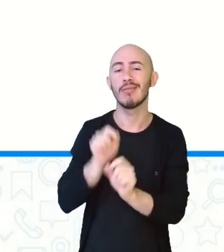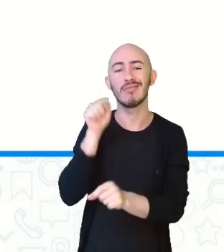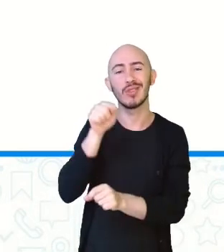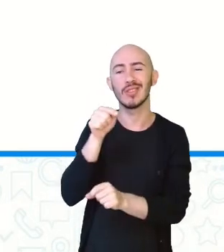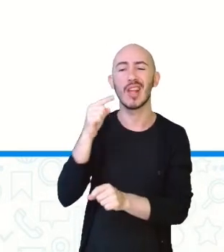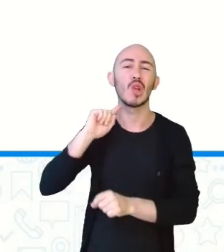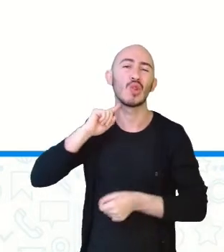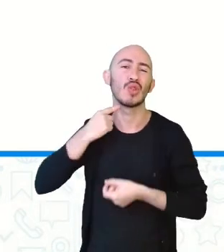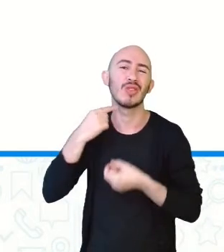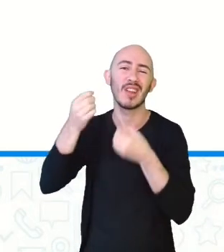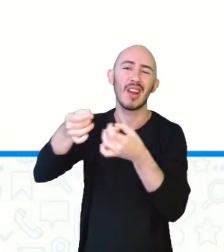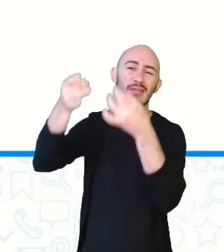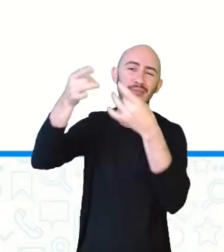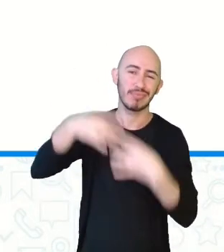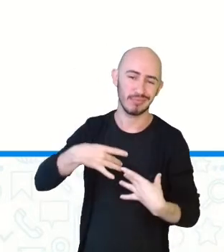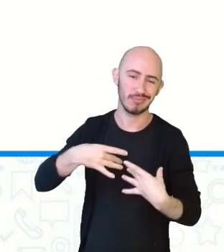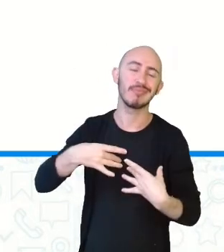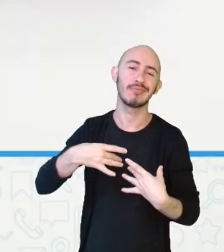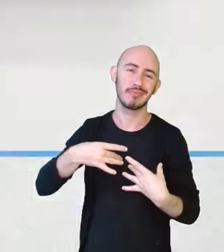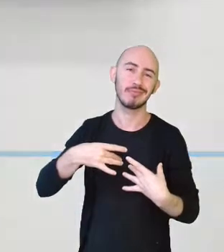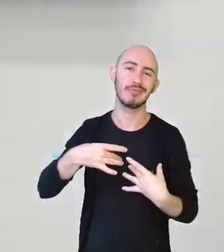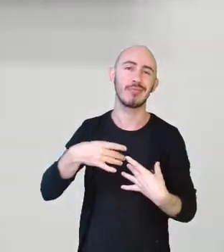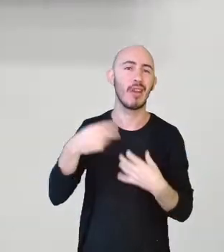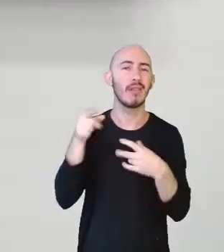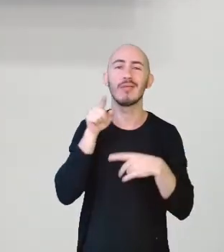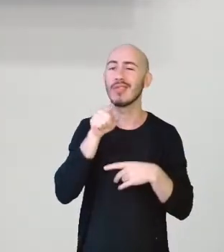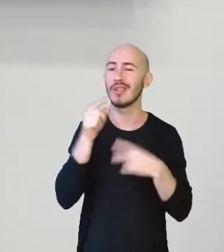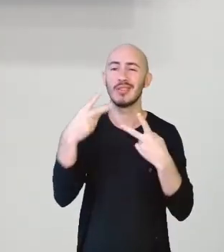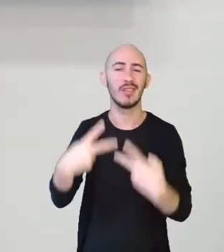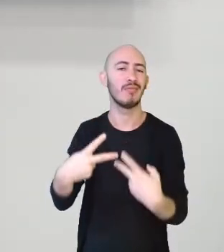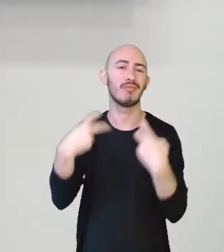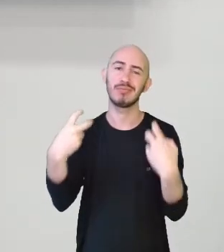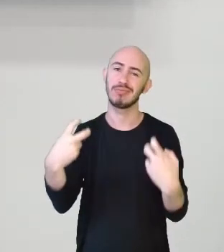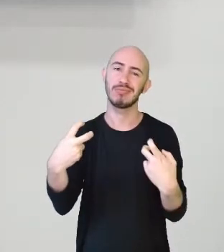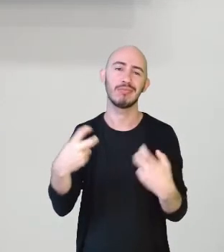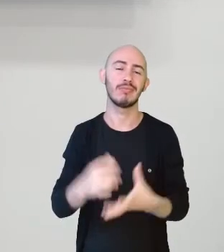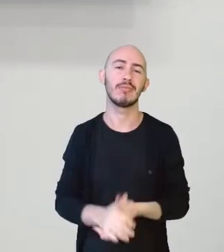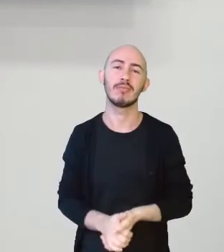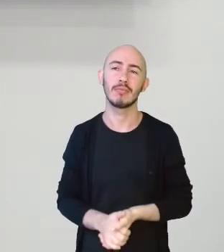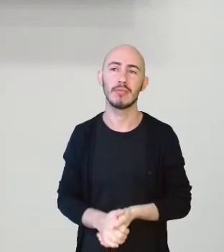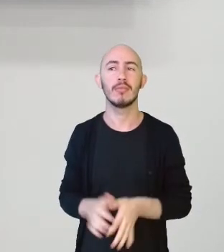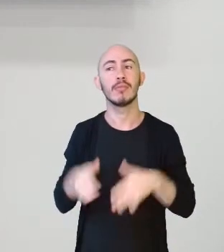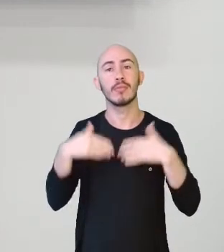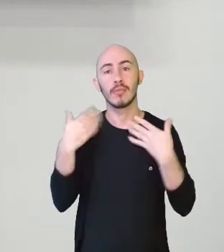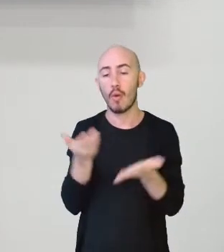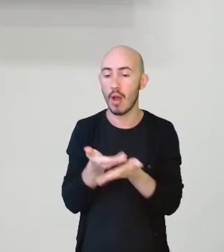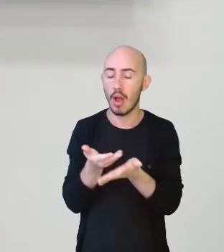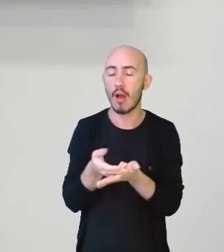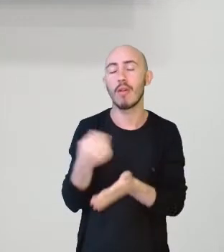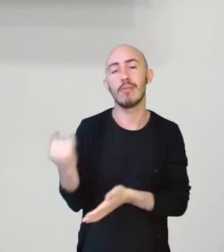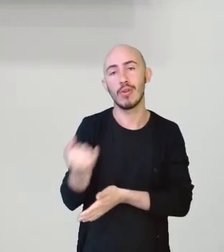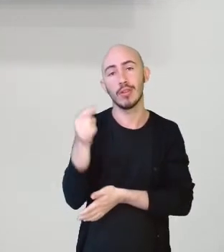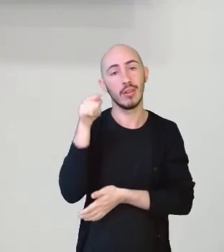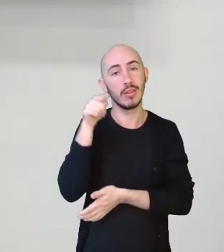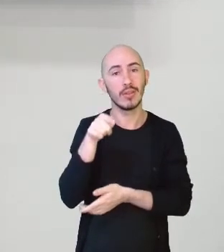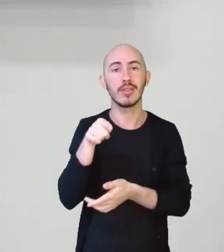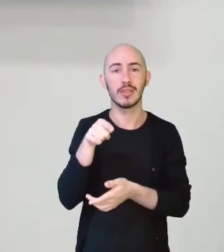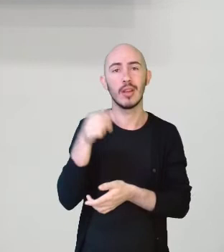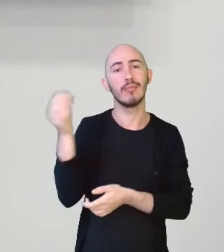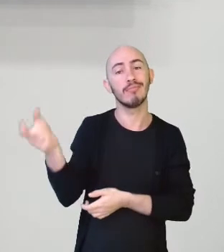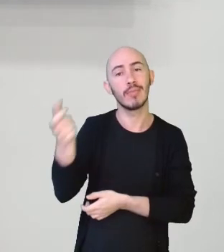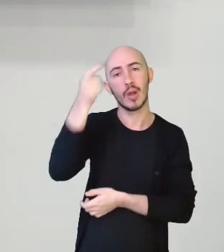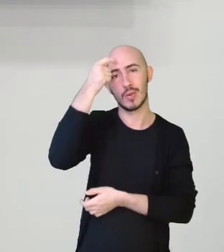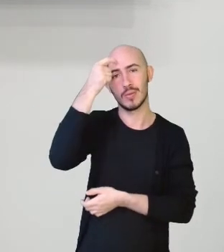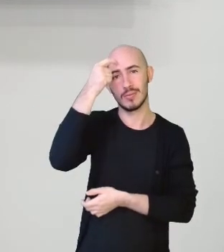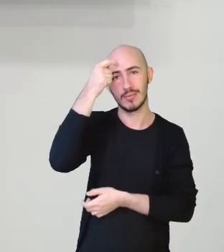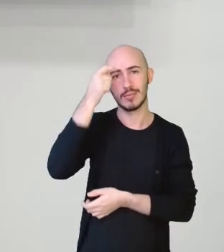você nem percebe. Se você ainda não tinha parado para pensar nisso, essa aula vai ser muito boa para você, porque vai te